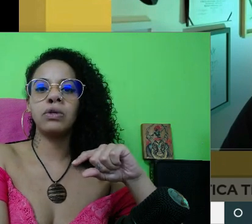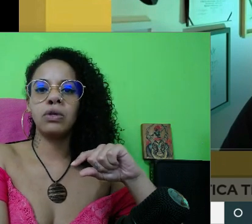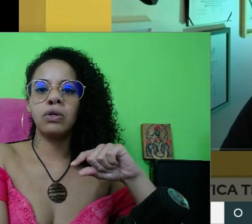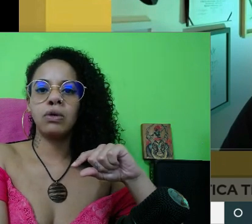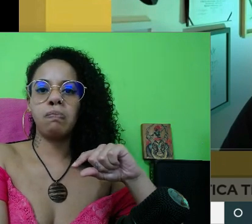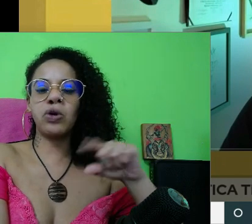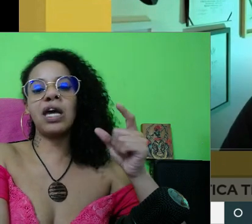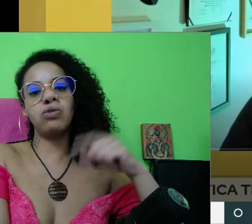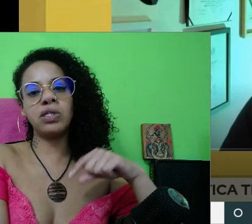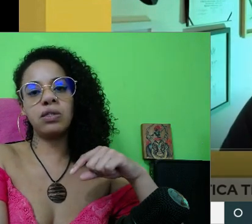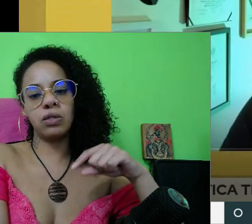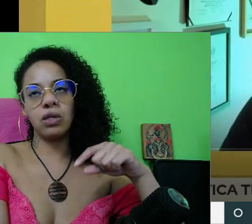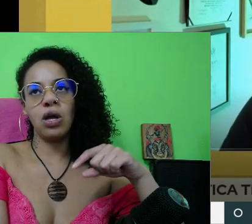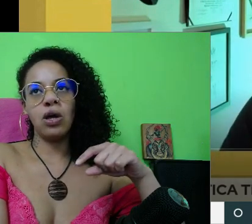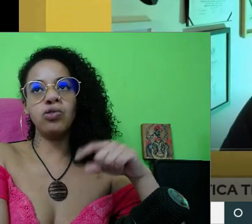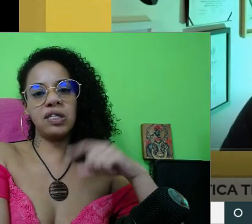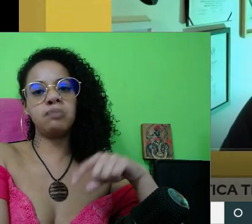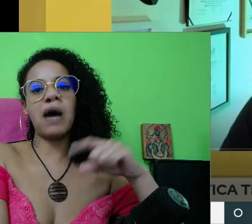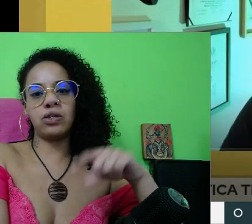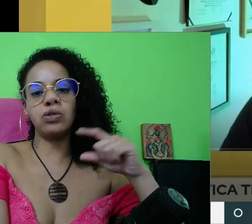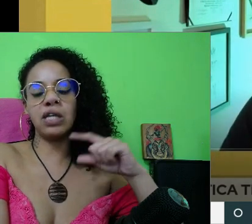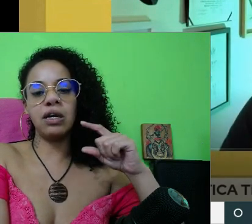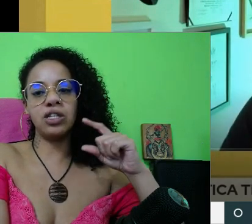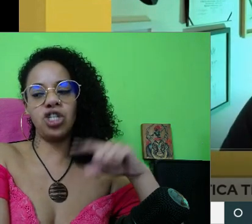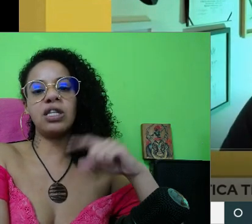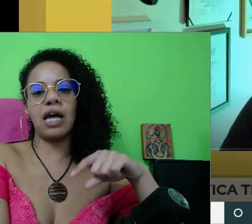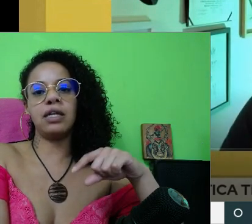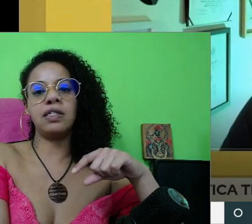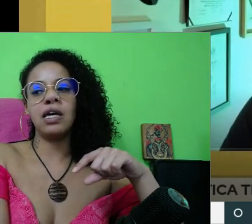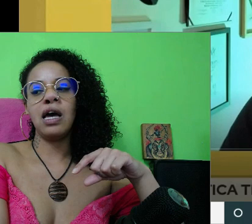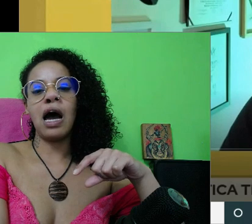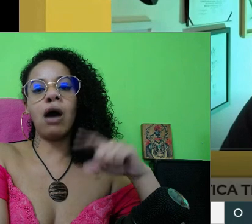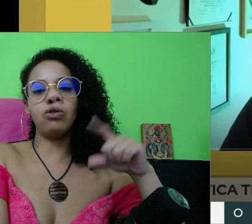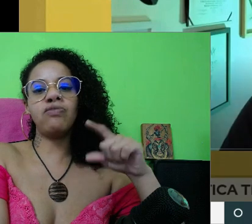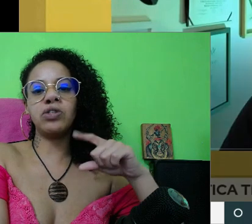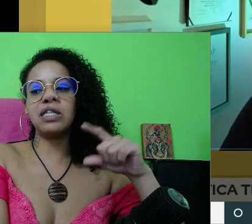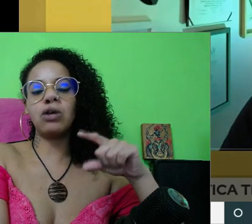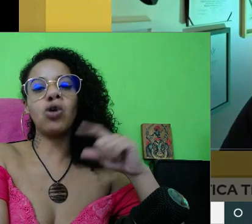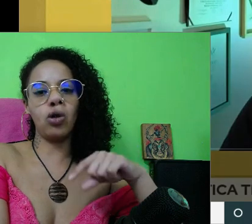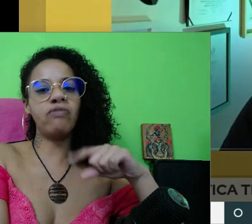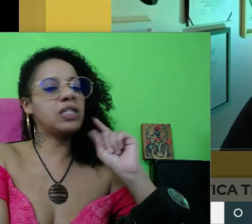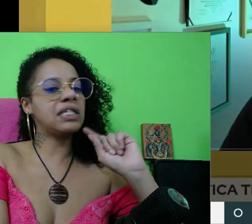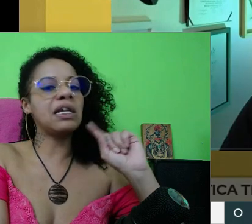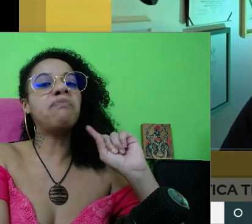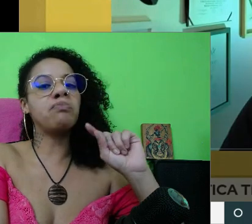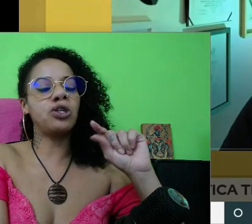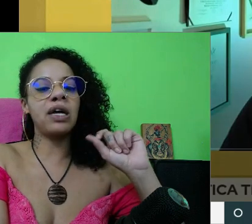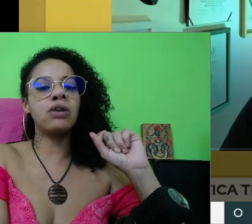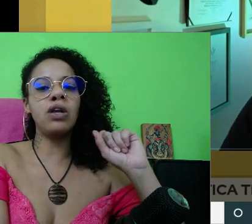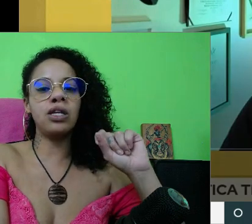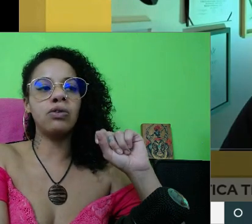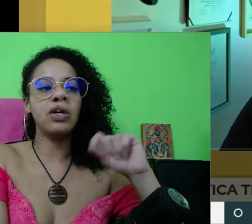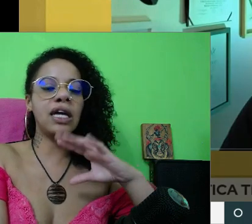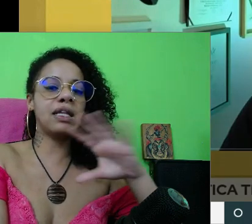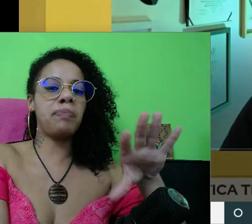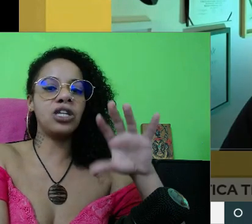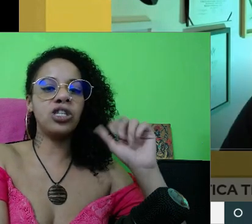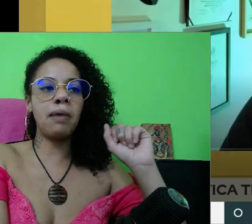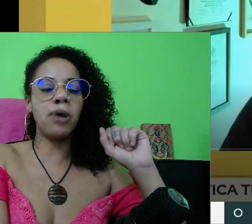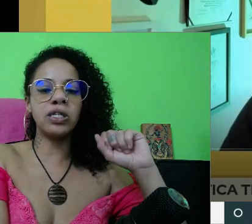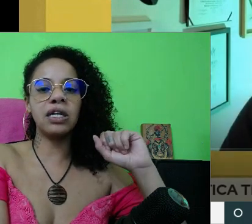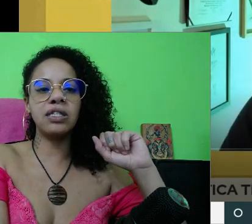segregado porque nos Espaços digitais aonde você colou Você sempre foi muito bem acolhido